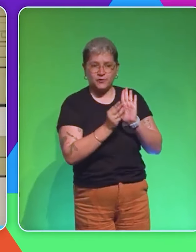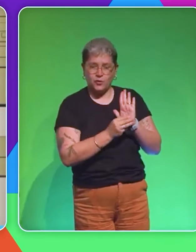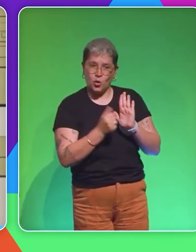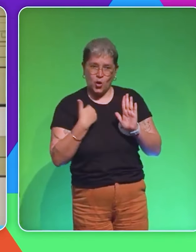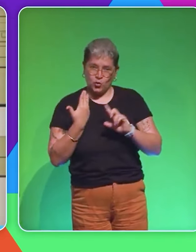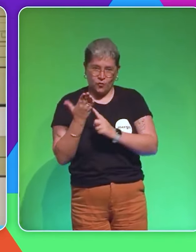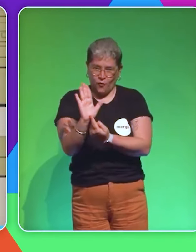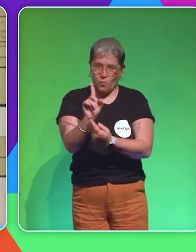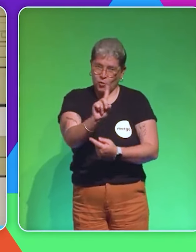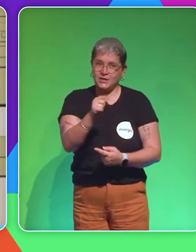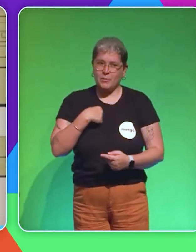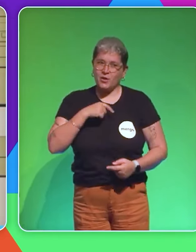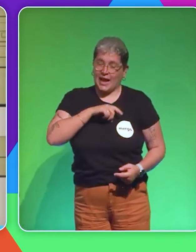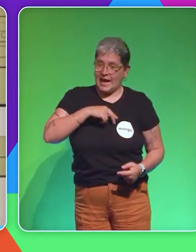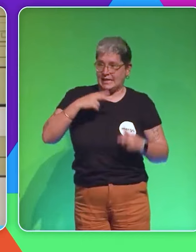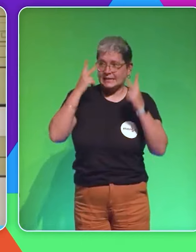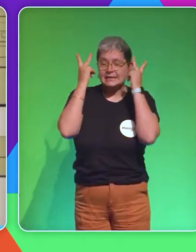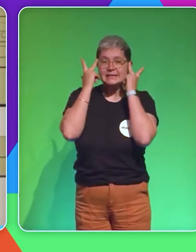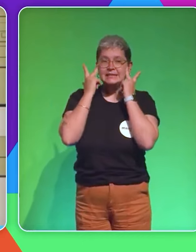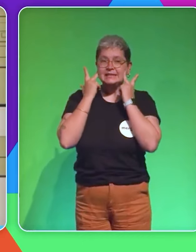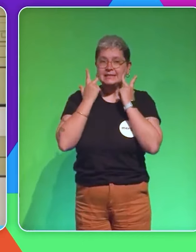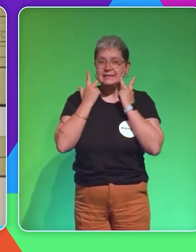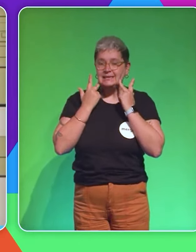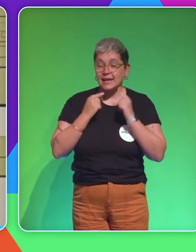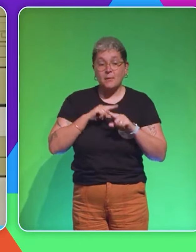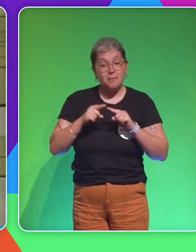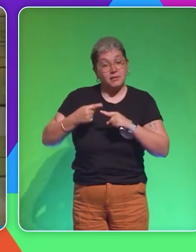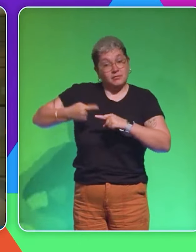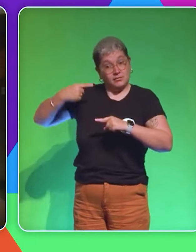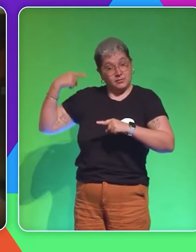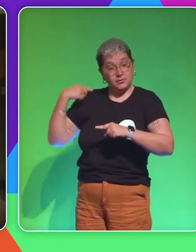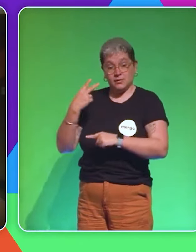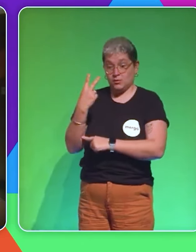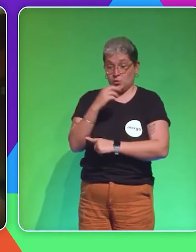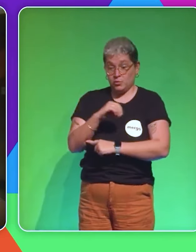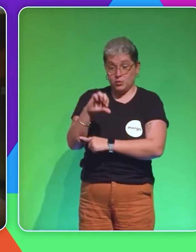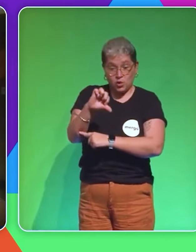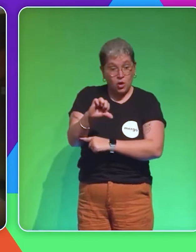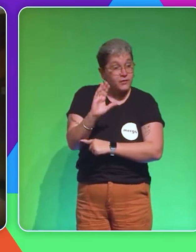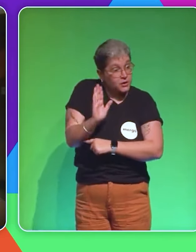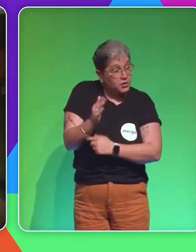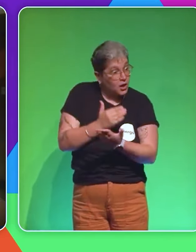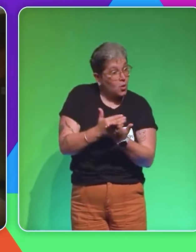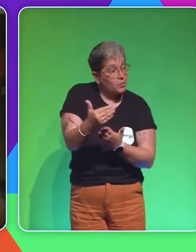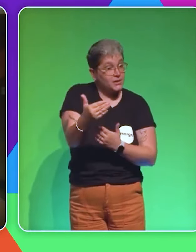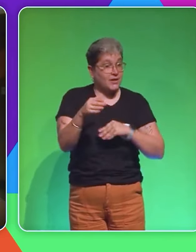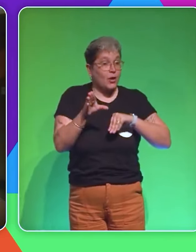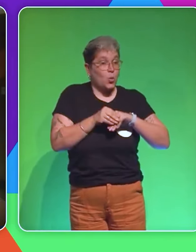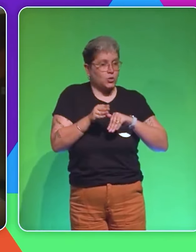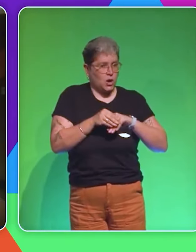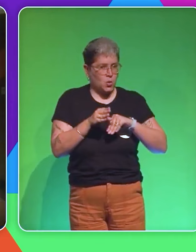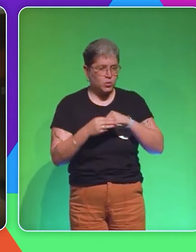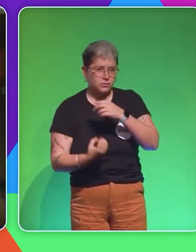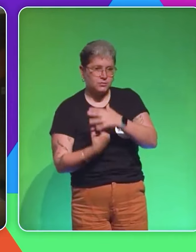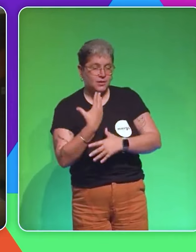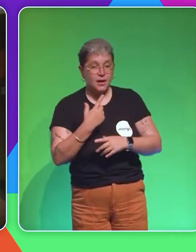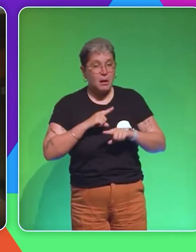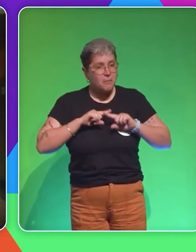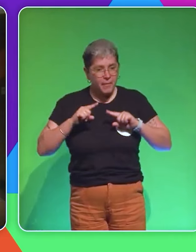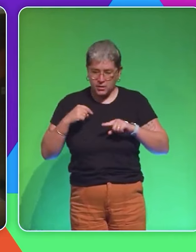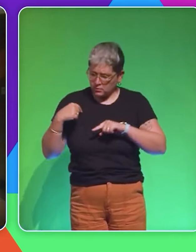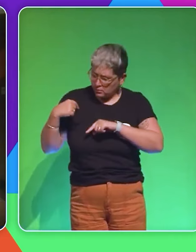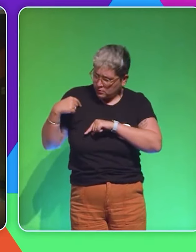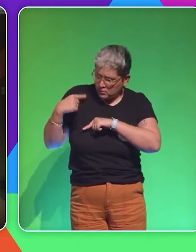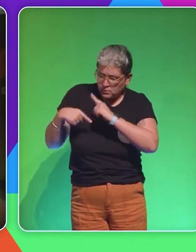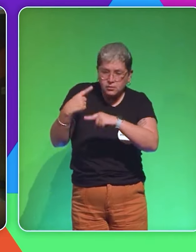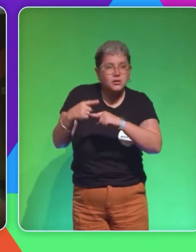então Desde aquela época eu já ensaiava algum tipo de conteúdo só que eu não imaginava que eu tornaria isso que eu acabei